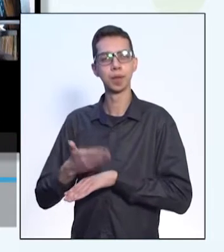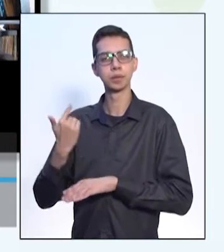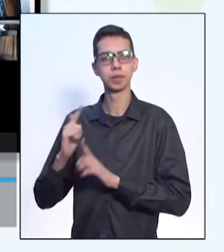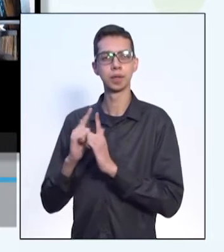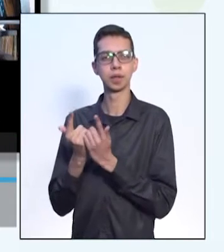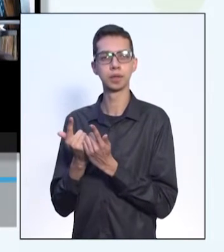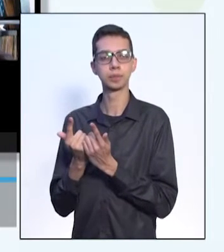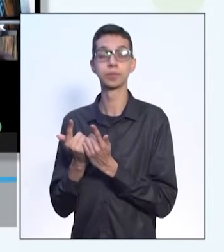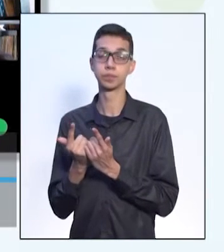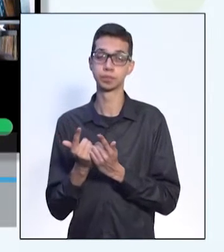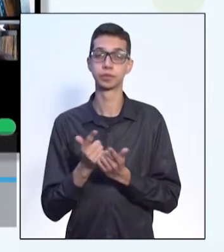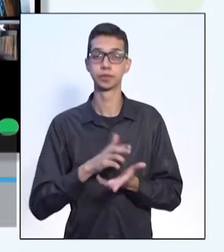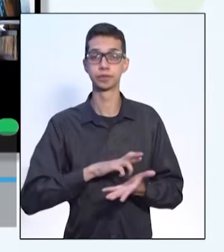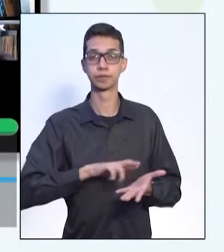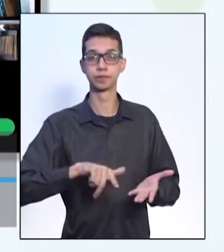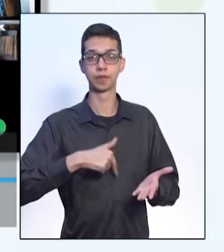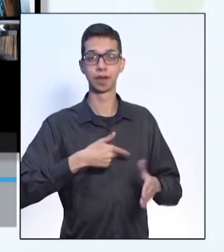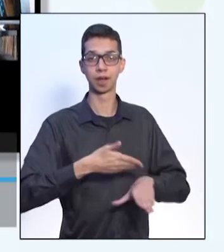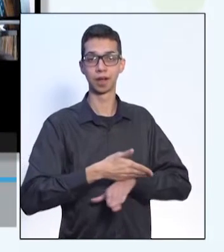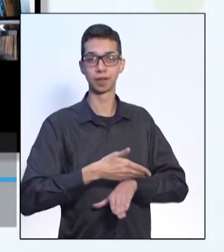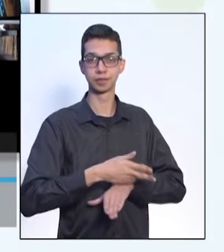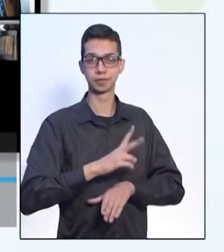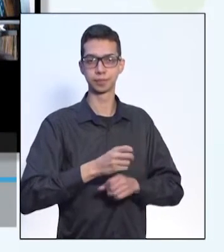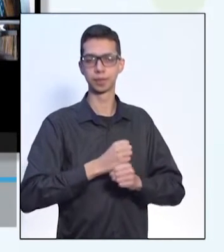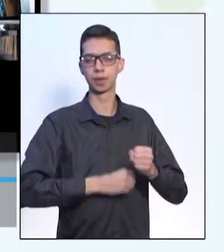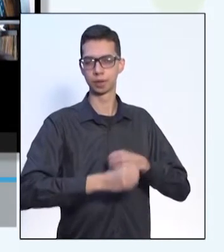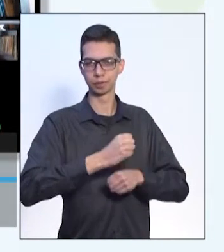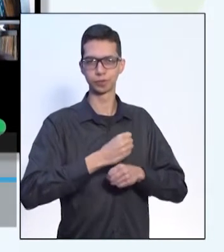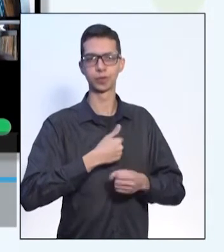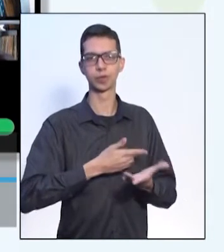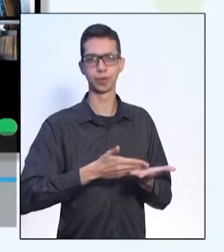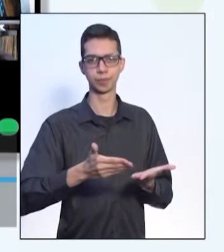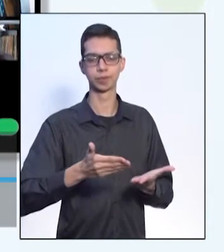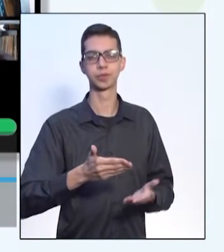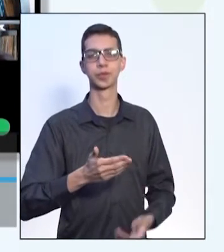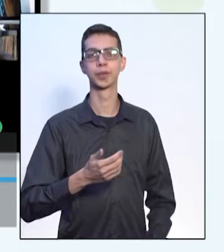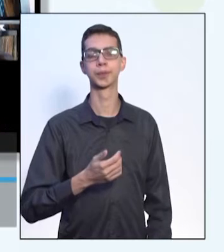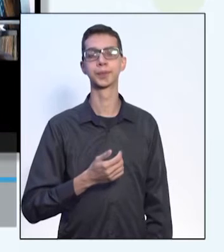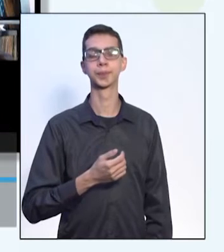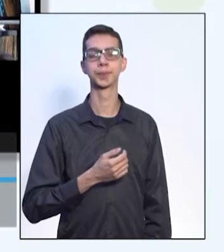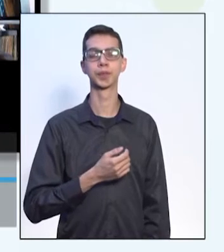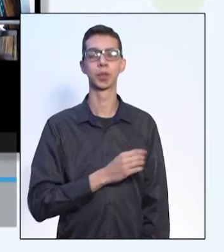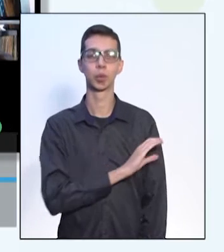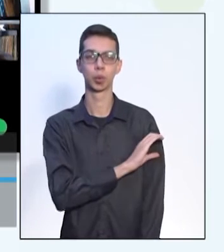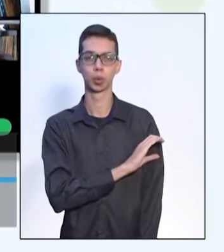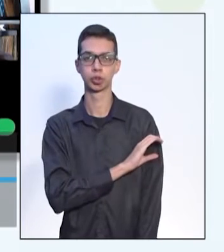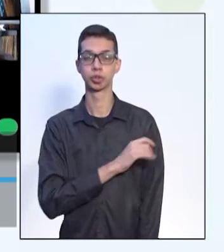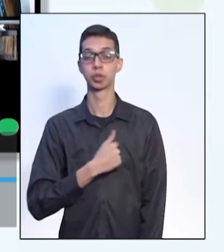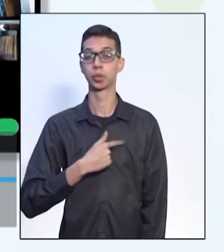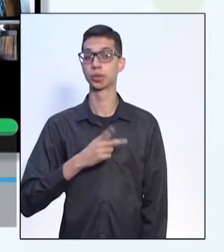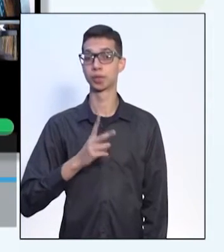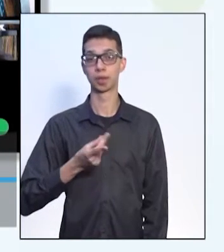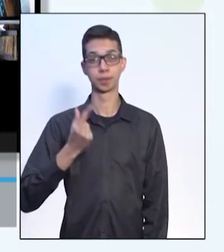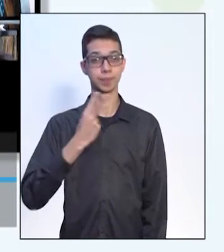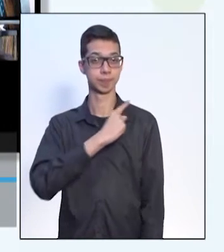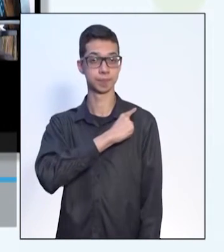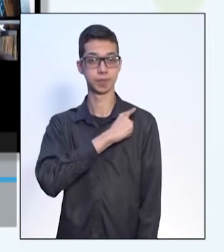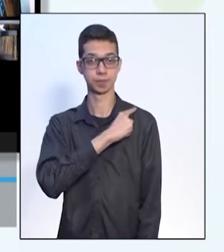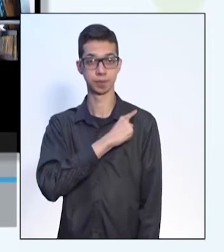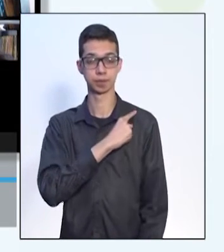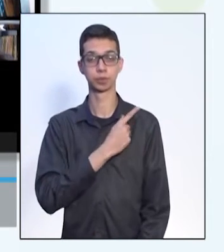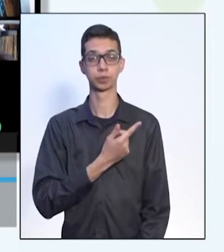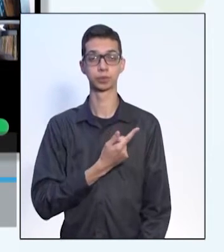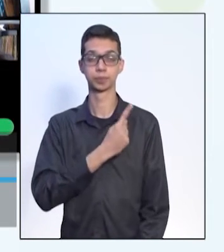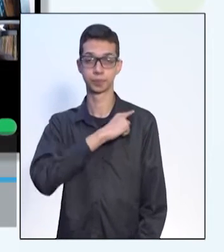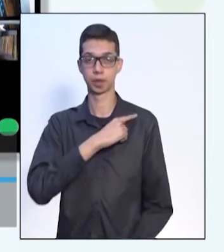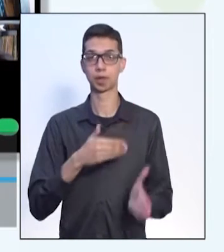vezes. Eu finalizei ano passado, né, no ensino médio, então eu estava desde o primeiro ano do ensino médio, do primeiro